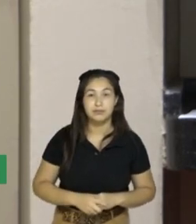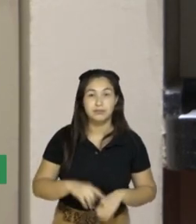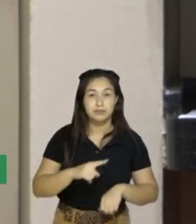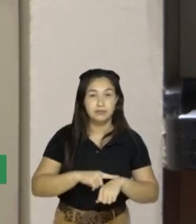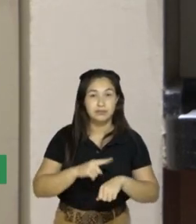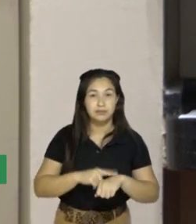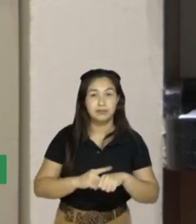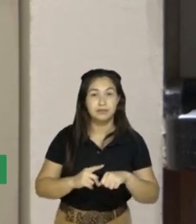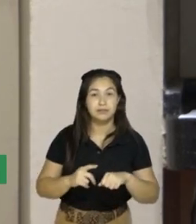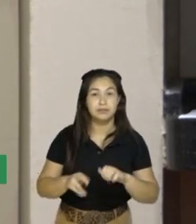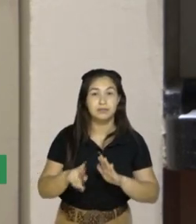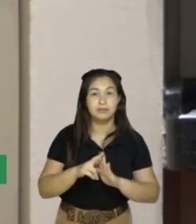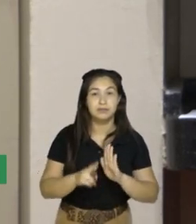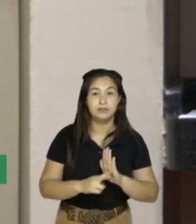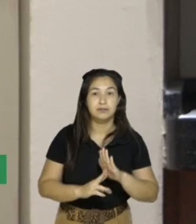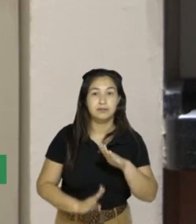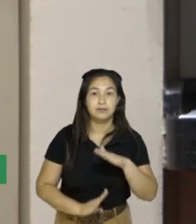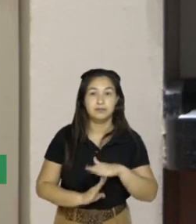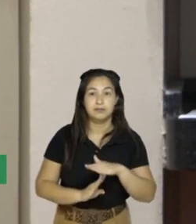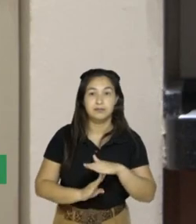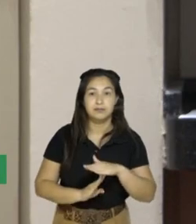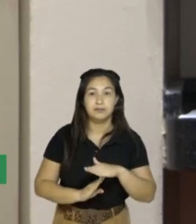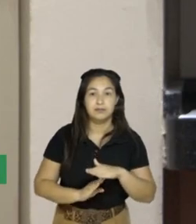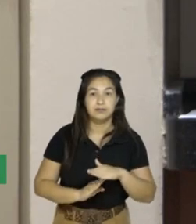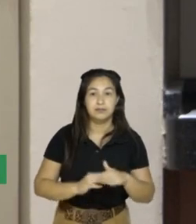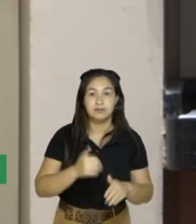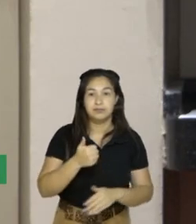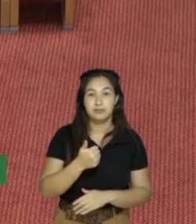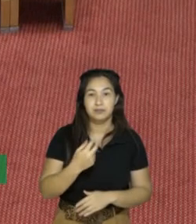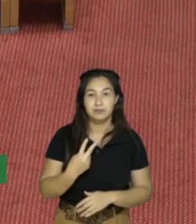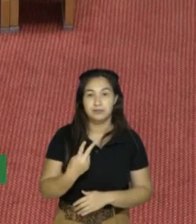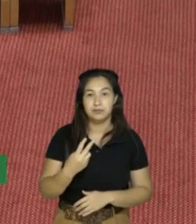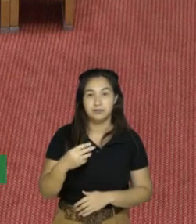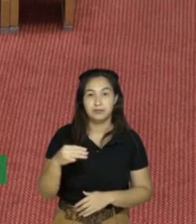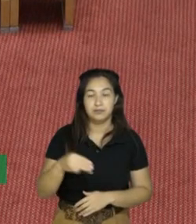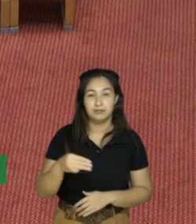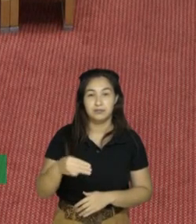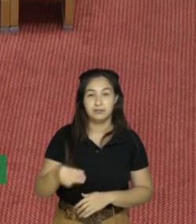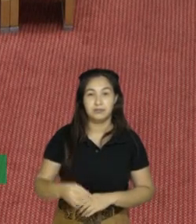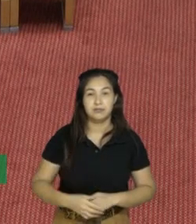o tempo hoje mental de até 12 minutos